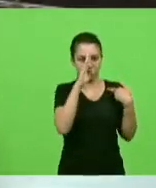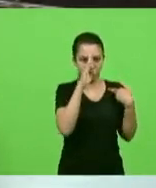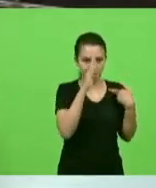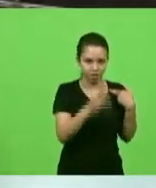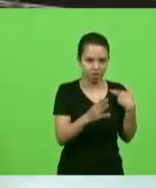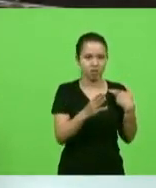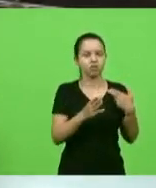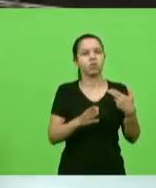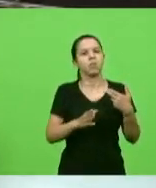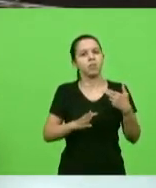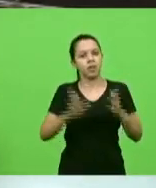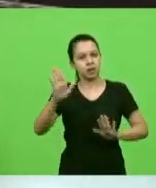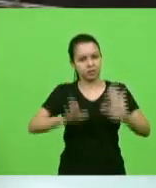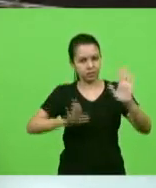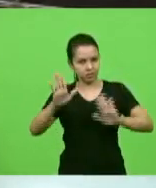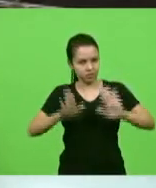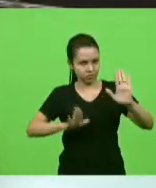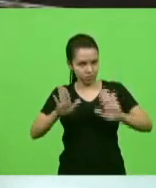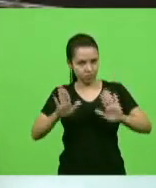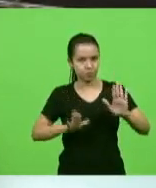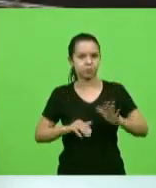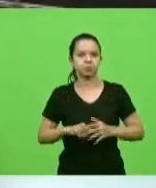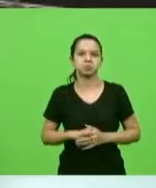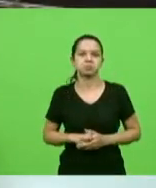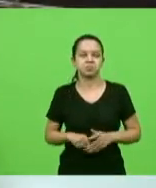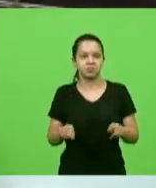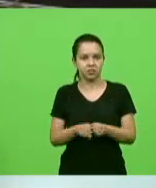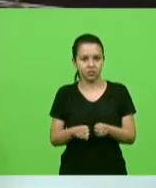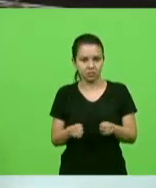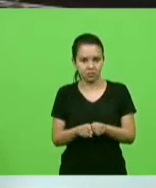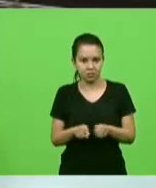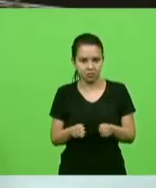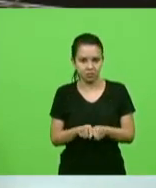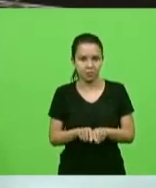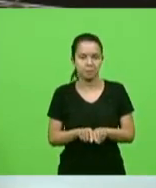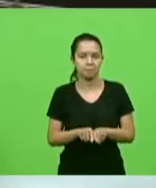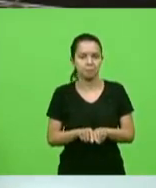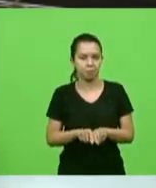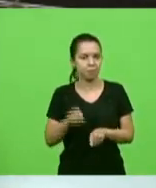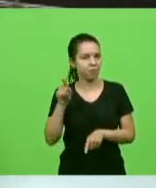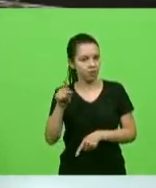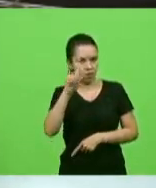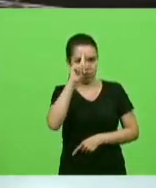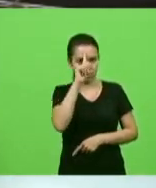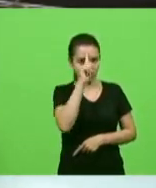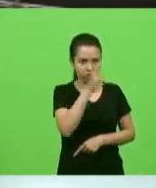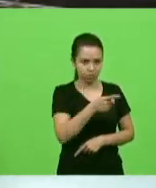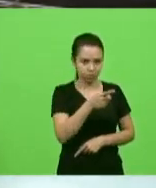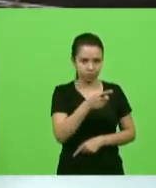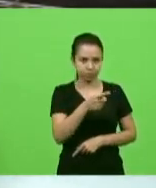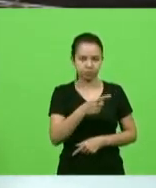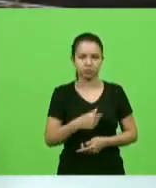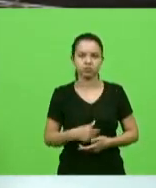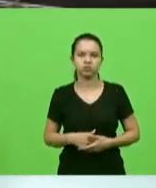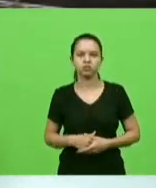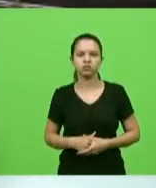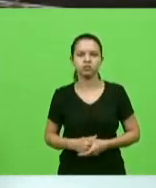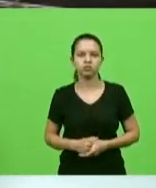dispensa de licitação e por sua condição de ordenador primário